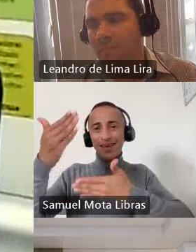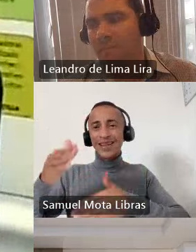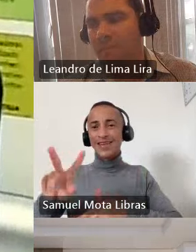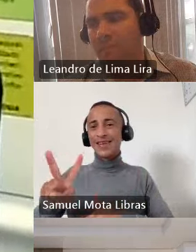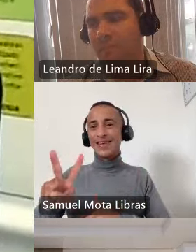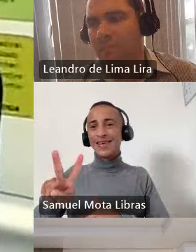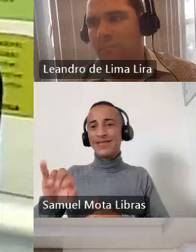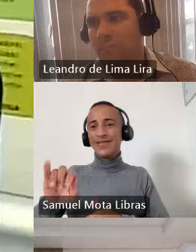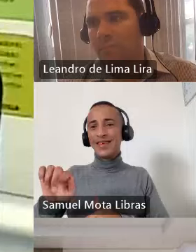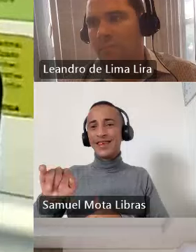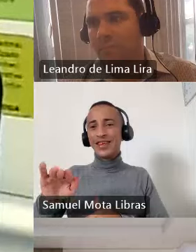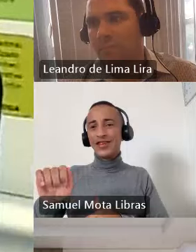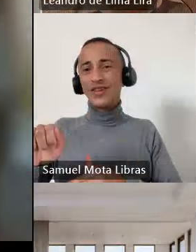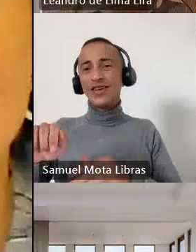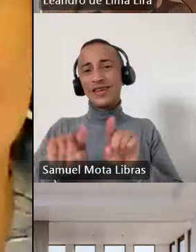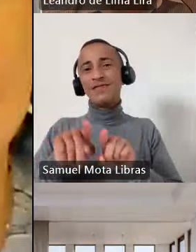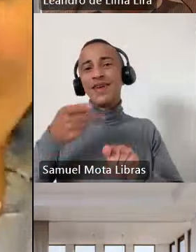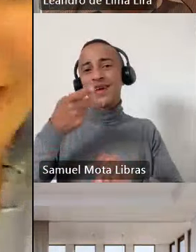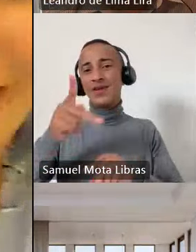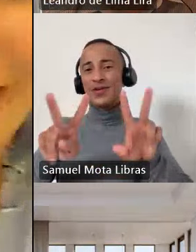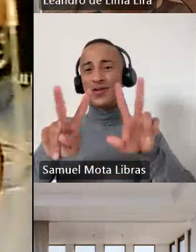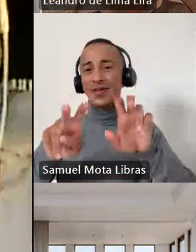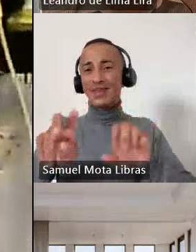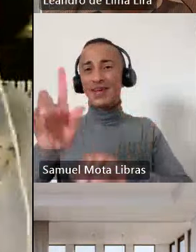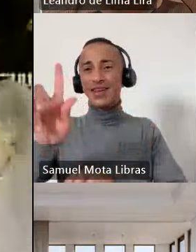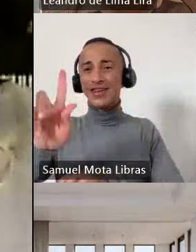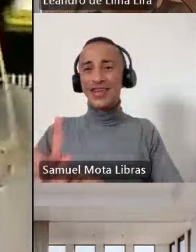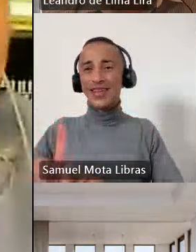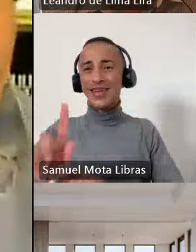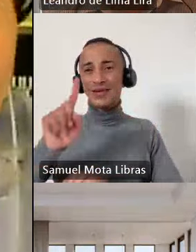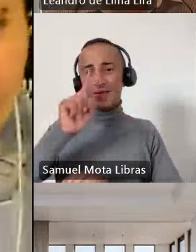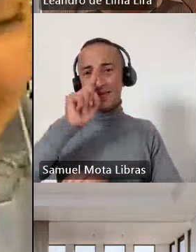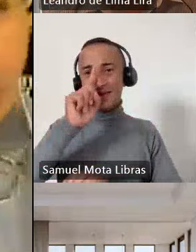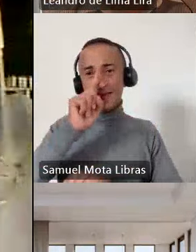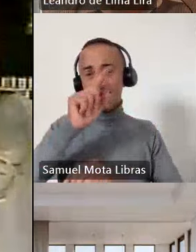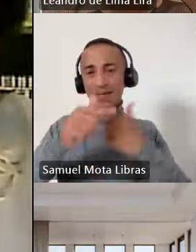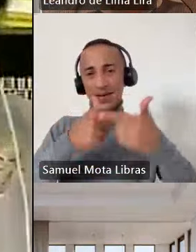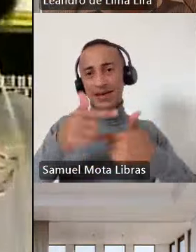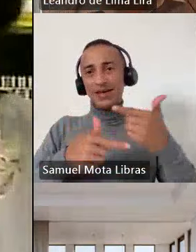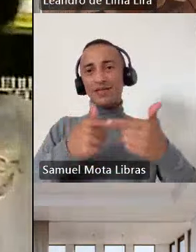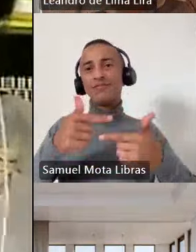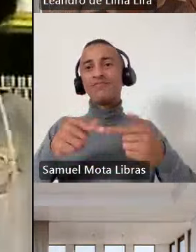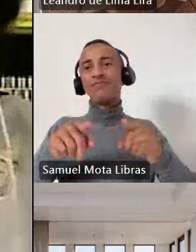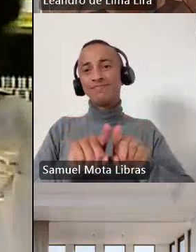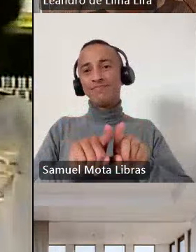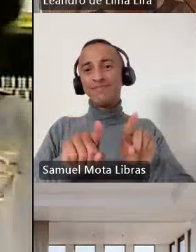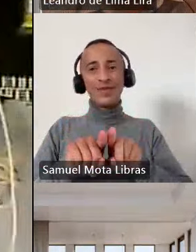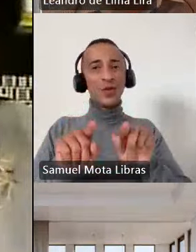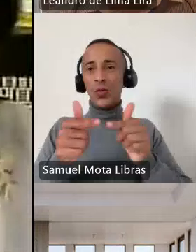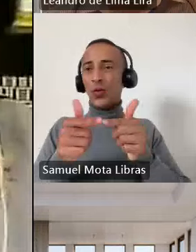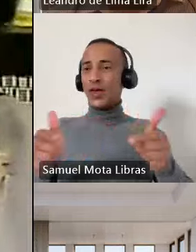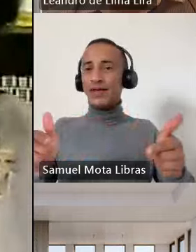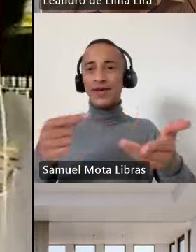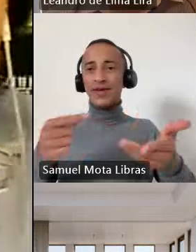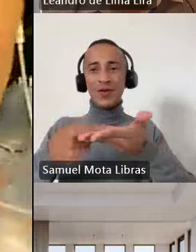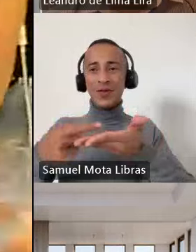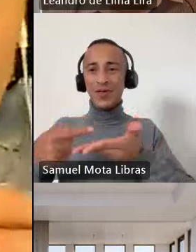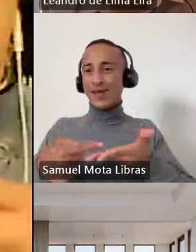Virgínia falou de gestão de a gente nem combinou né Virgínia não teve nenhuma fala dis não teve nenhuma combinação prévia mas